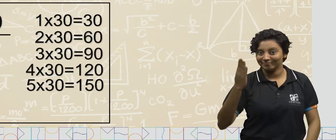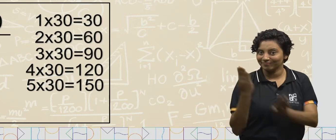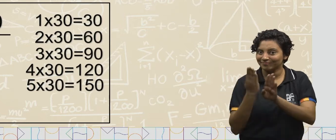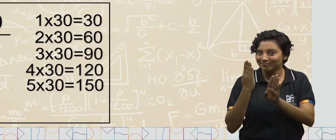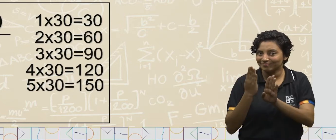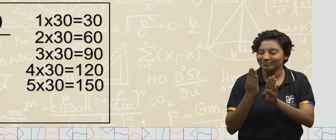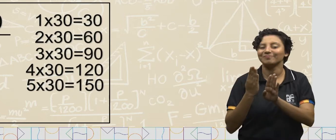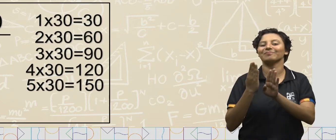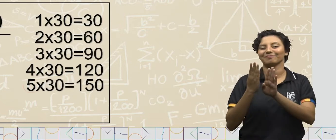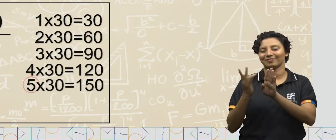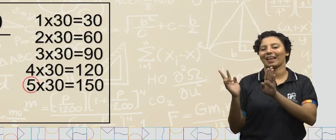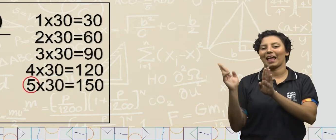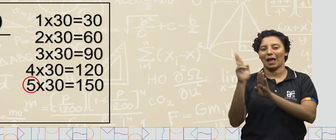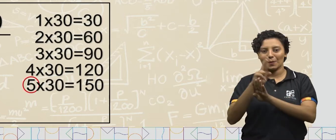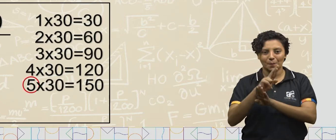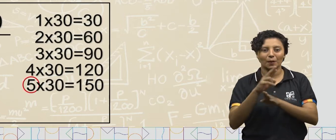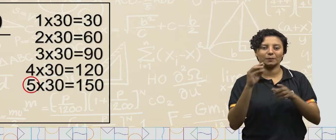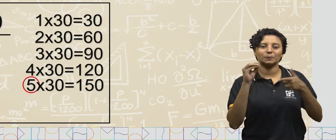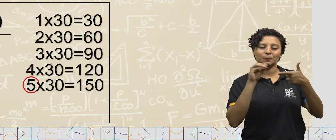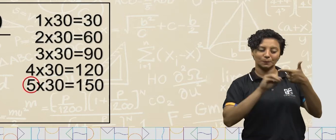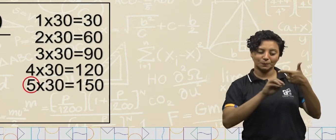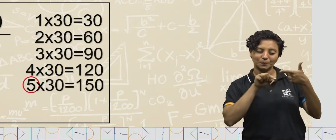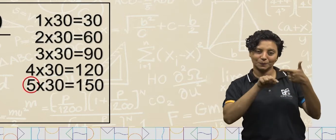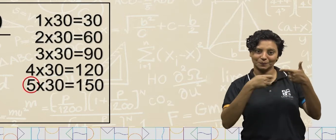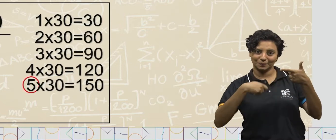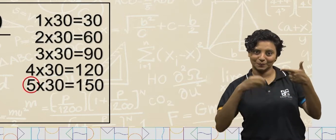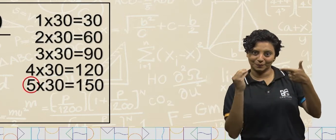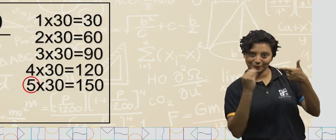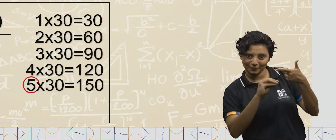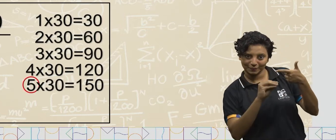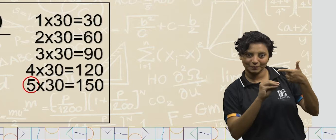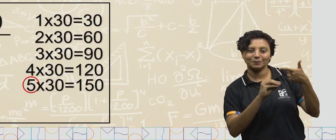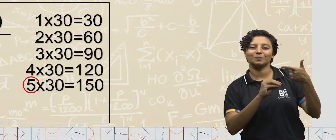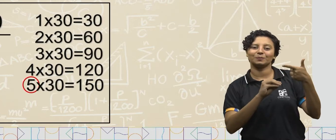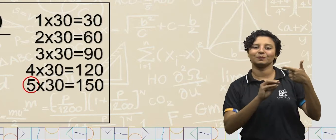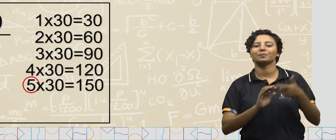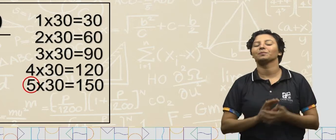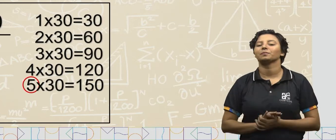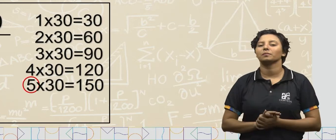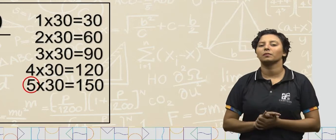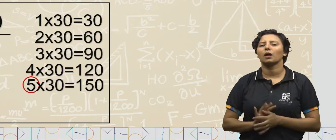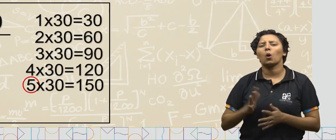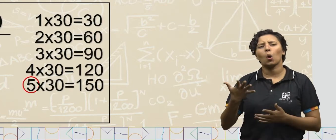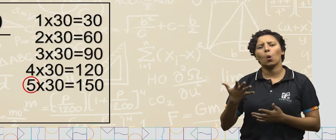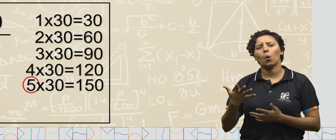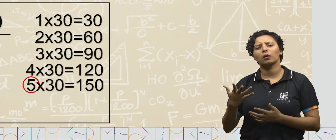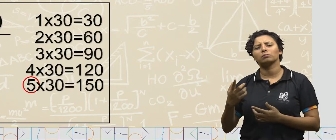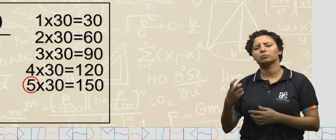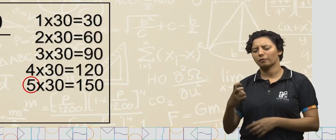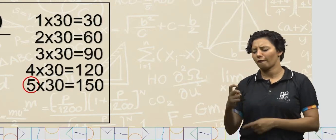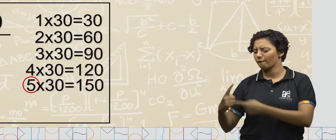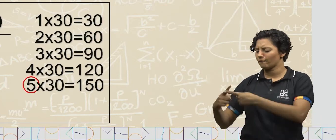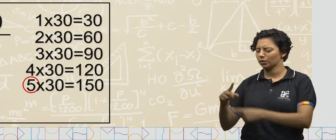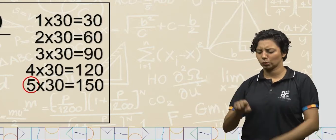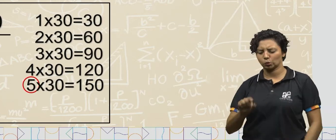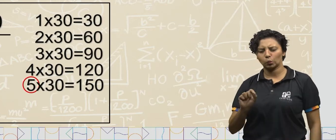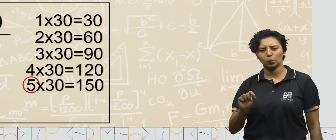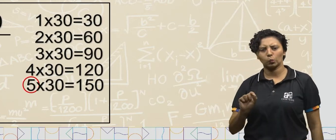Opa! Achamos o resultado que procurávamos, 150. Qual é o multiplicador?